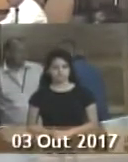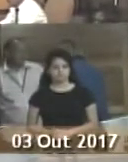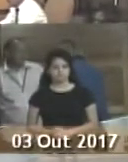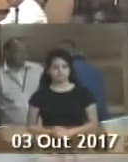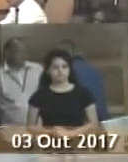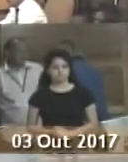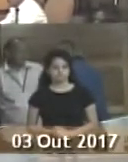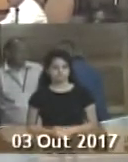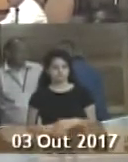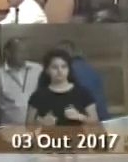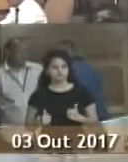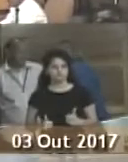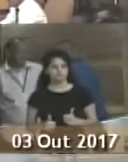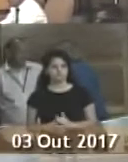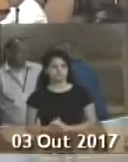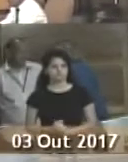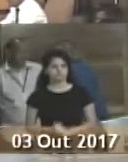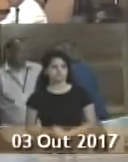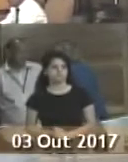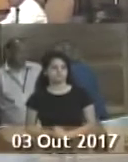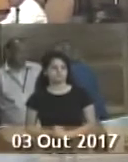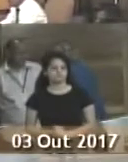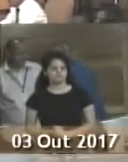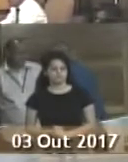Votação encerrada, aprovado por 11 votos.